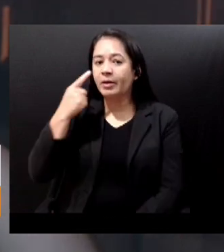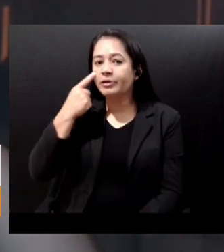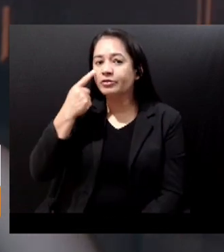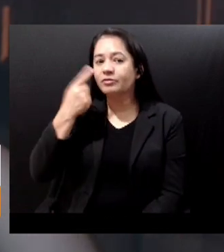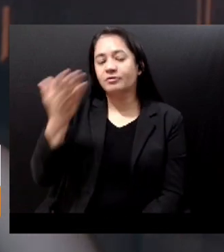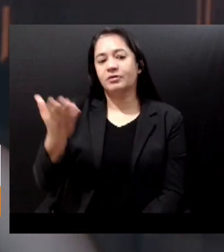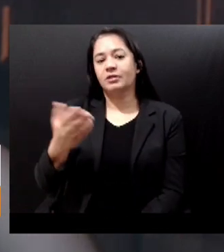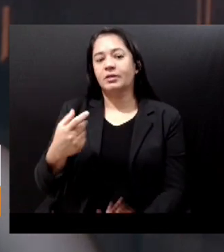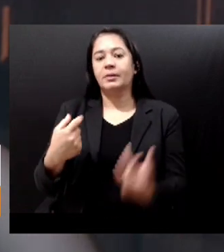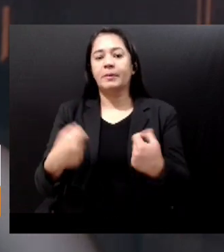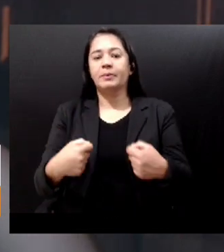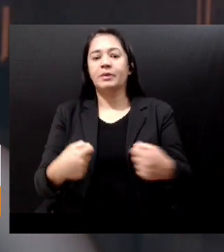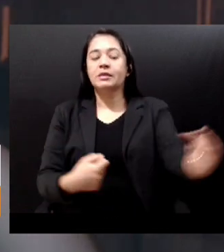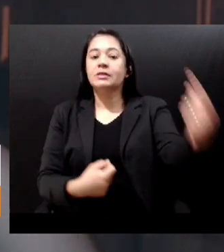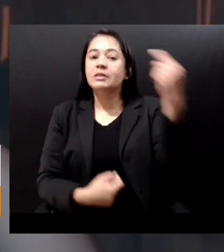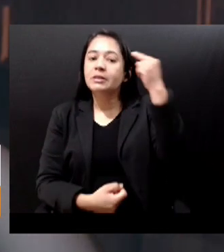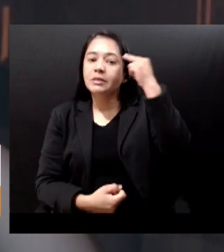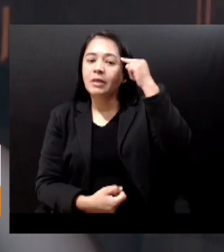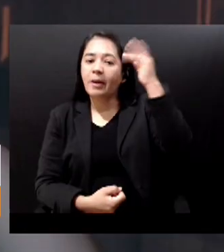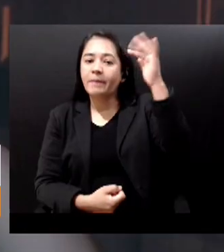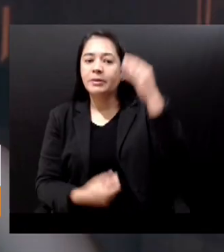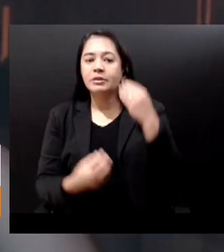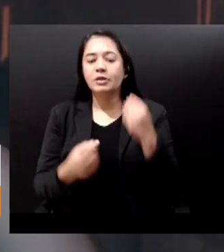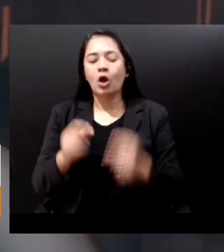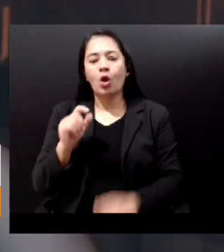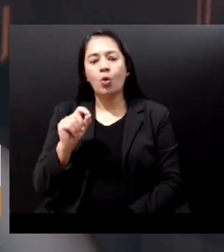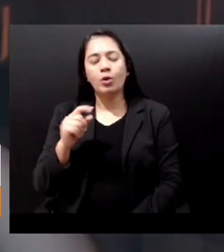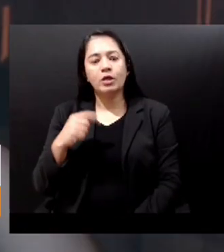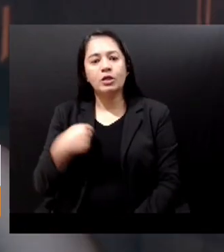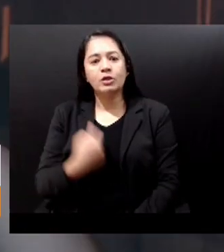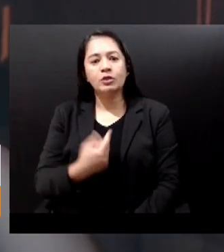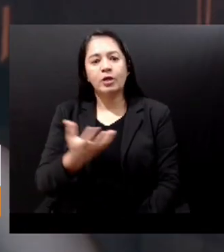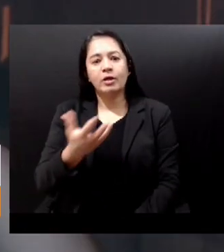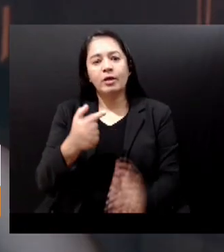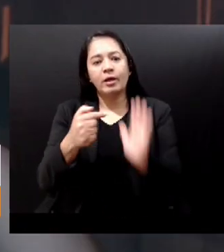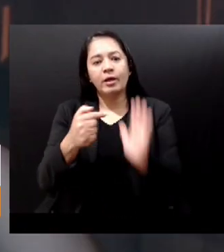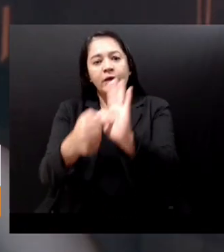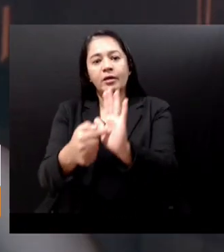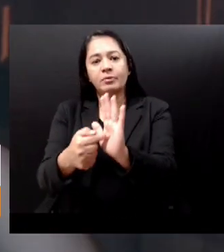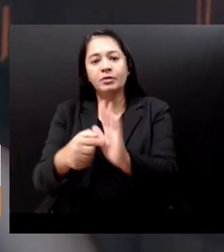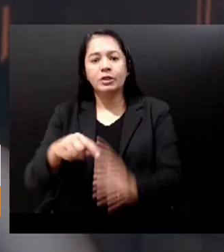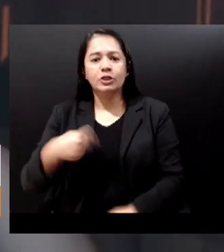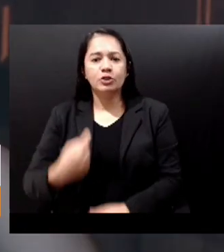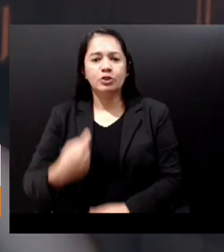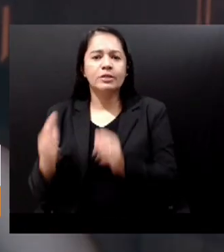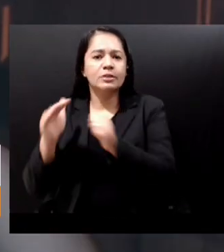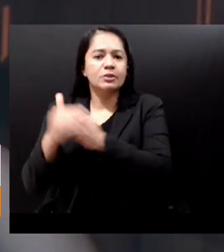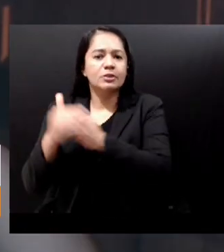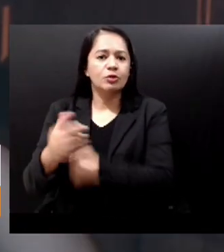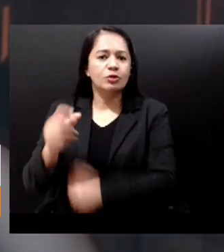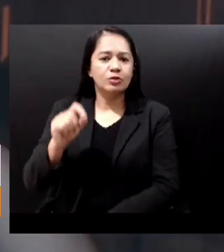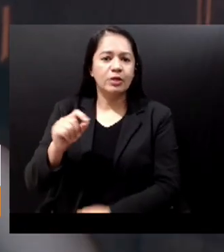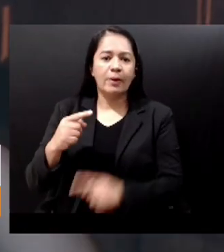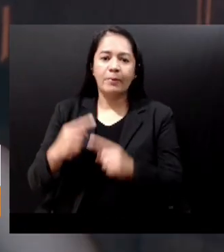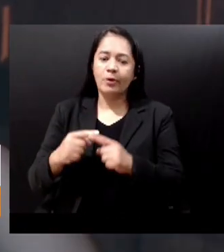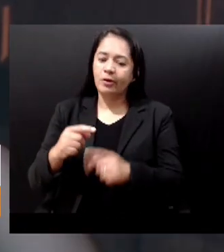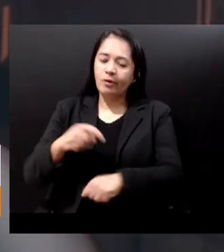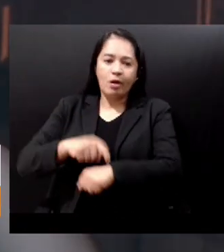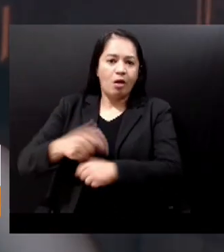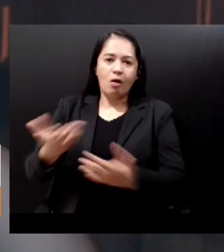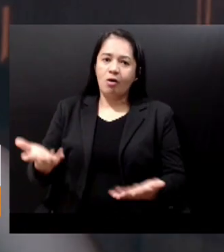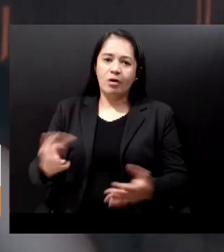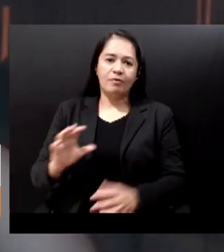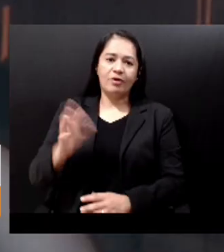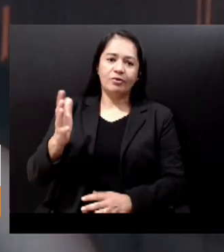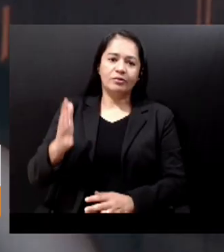que a gente está querendo mostrar e naquilo que a gente está se deixando esconder, e que uma hora vai vir à tona também, né, não adianta a gente jogar para baixo